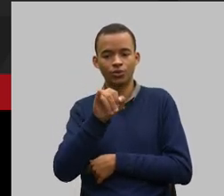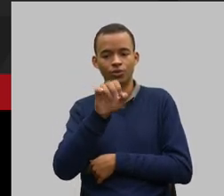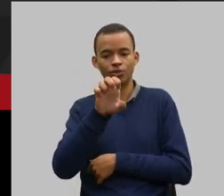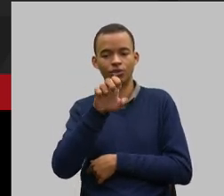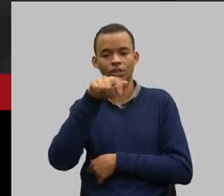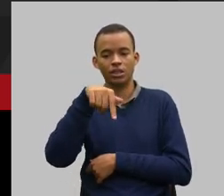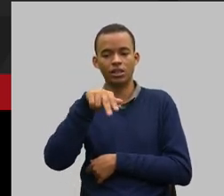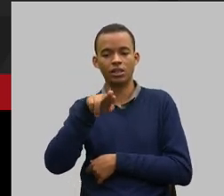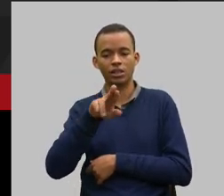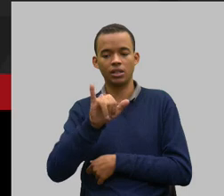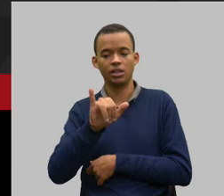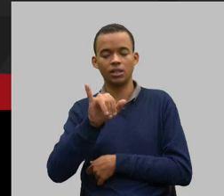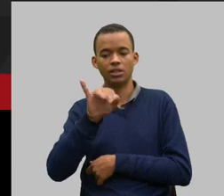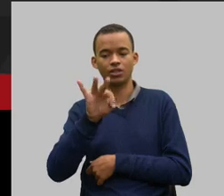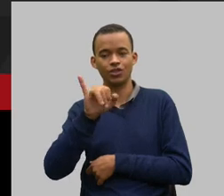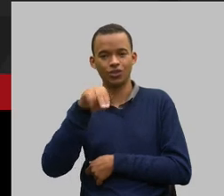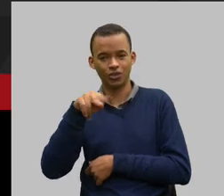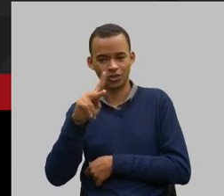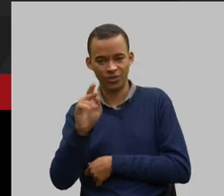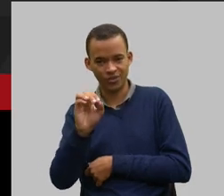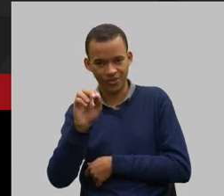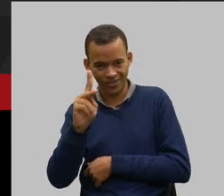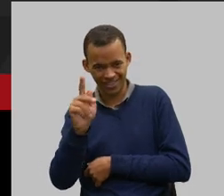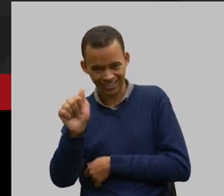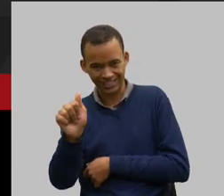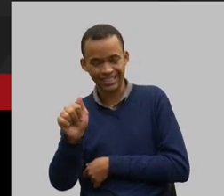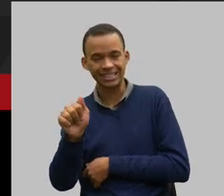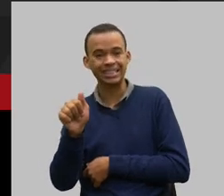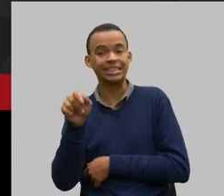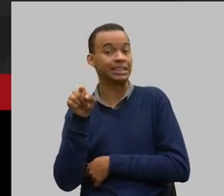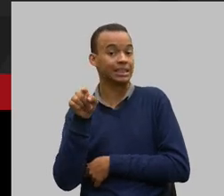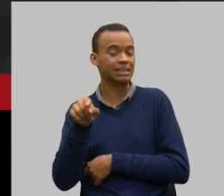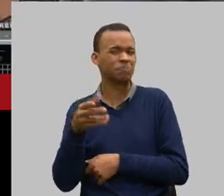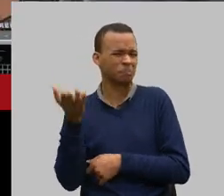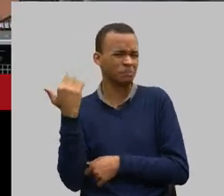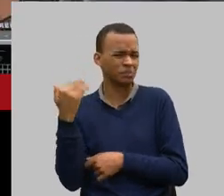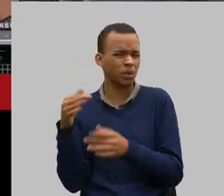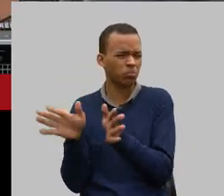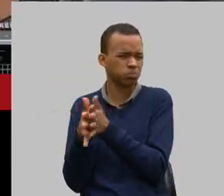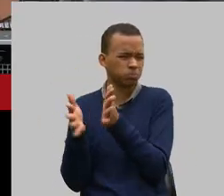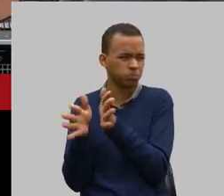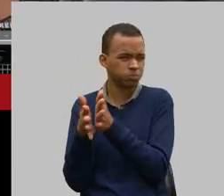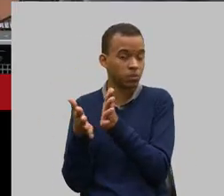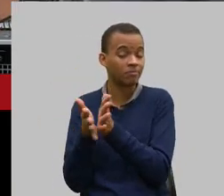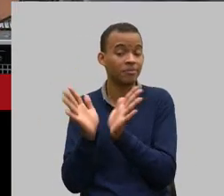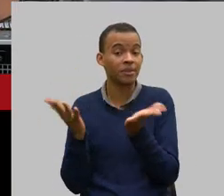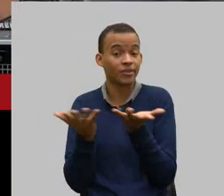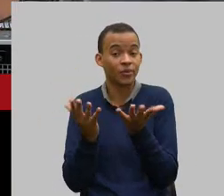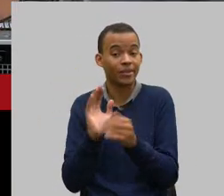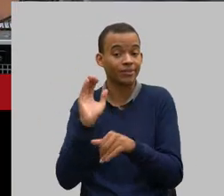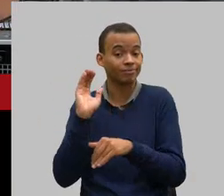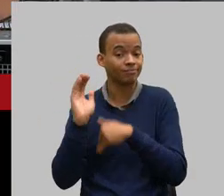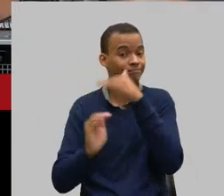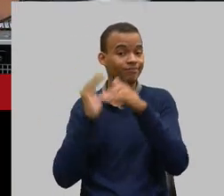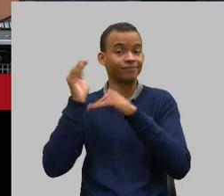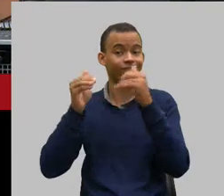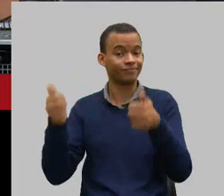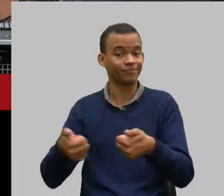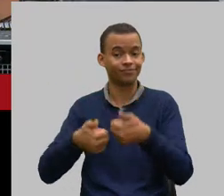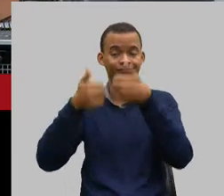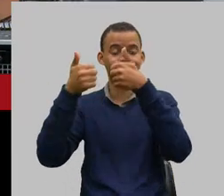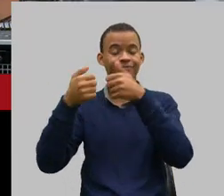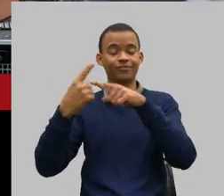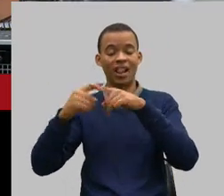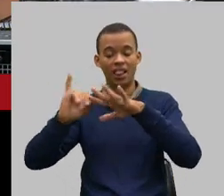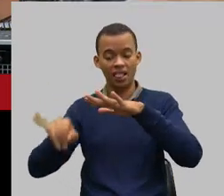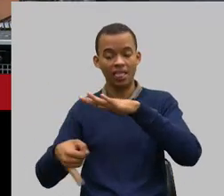Esperança esse lítio lá agora sendo extraído se se torna um ativo